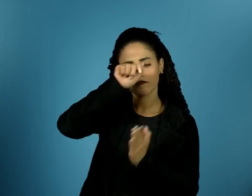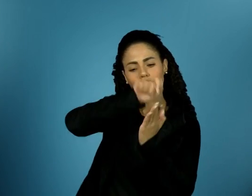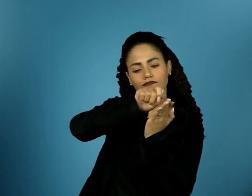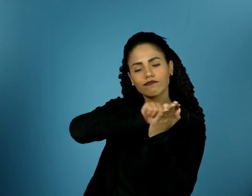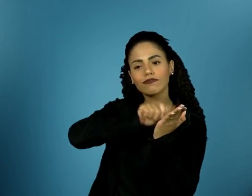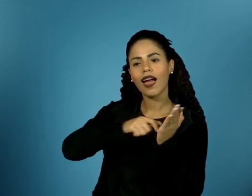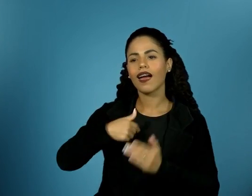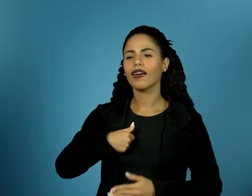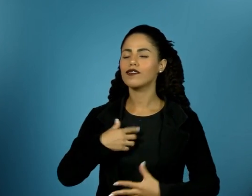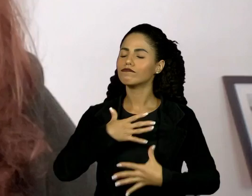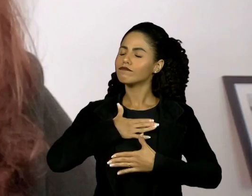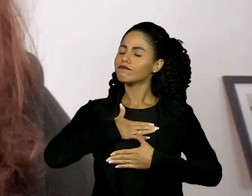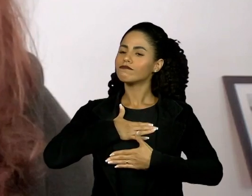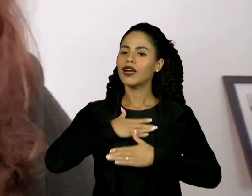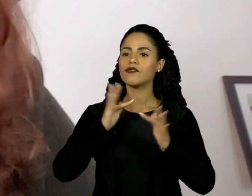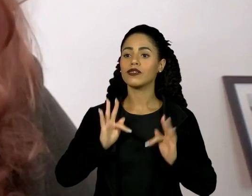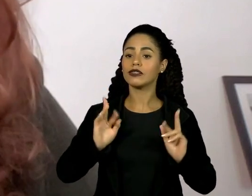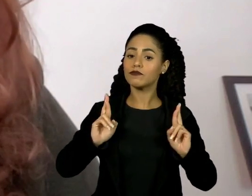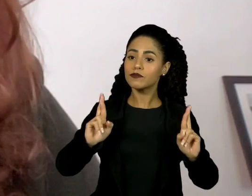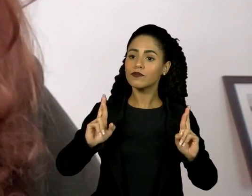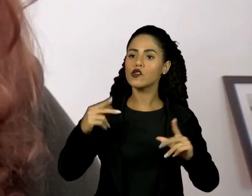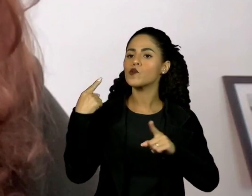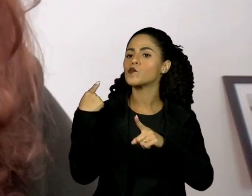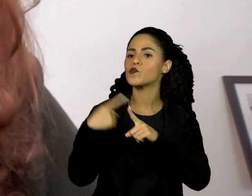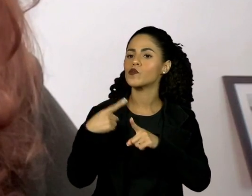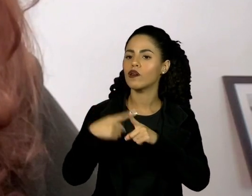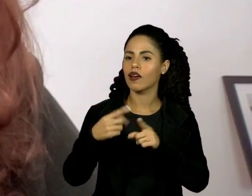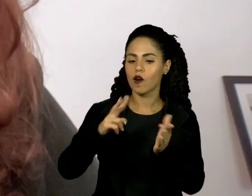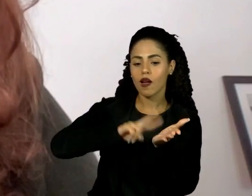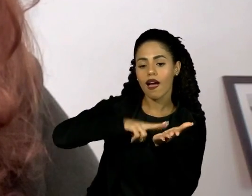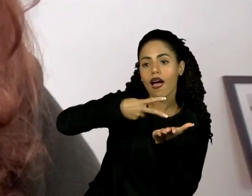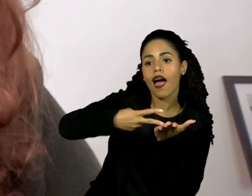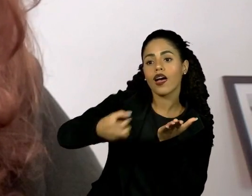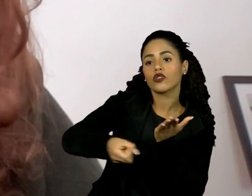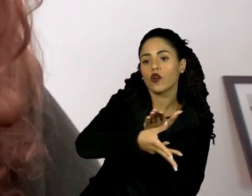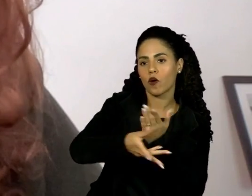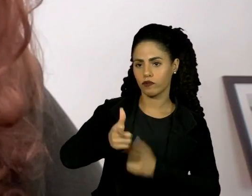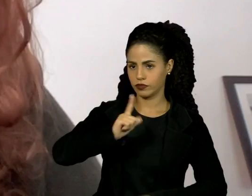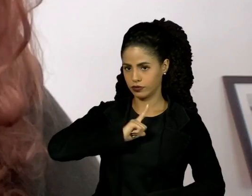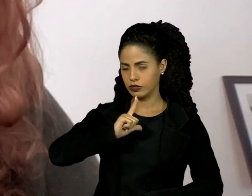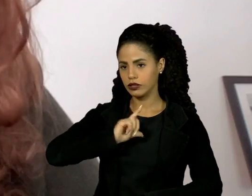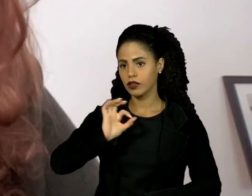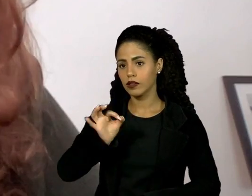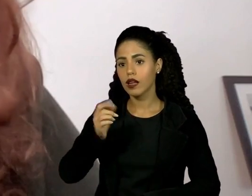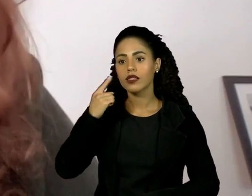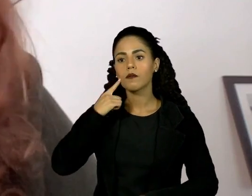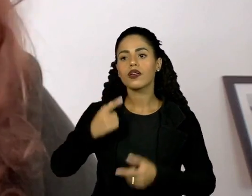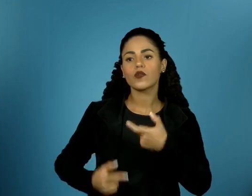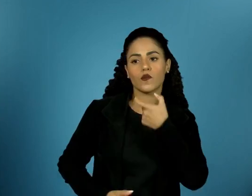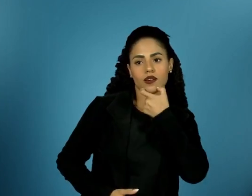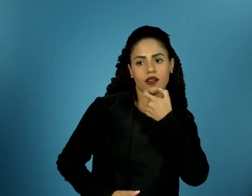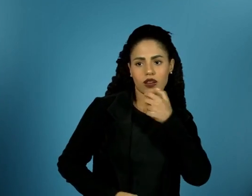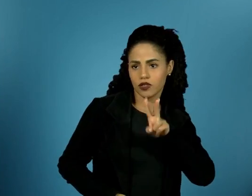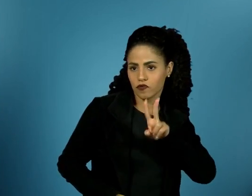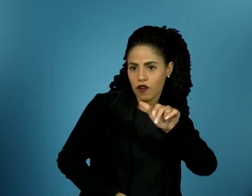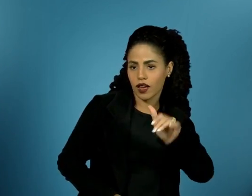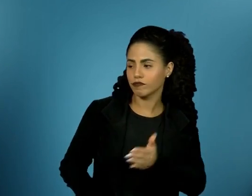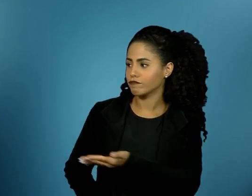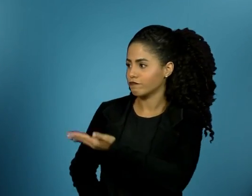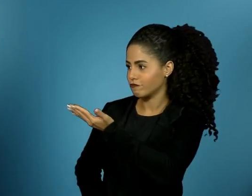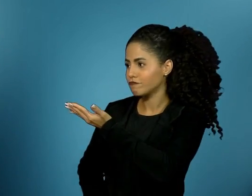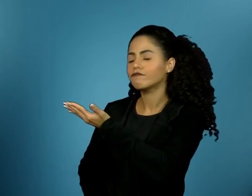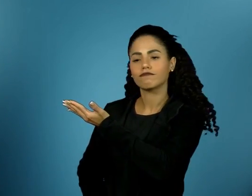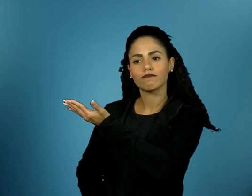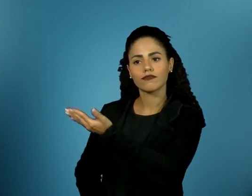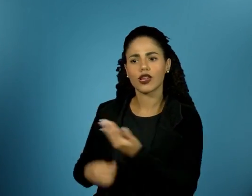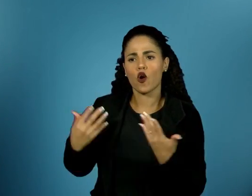Eu fico muito esperançosa, assim, vai sair uma nova tradução em breve para o inglês de Grande Sertão Veredas. Enfim, Guimarães Rosa é